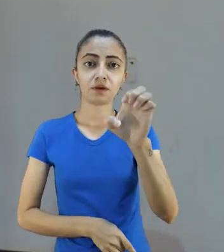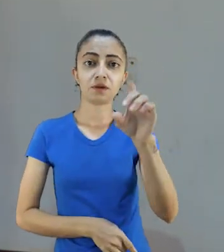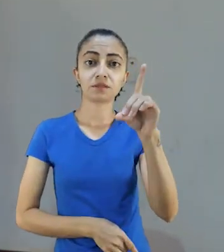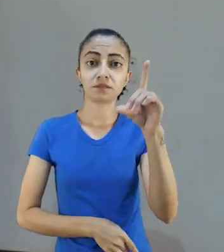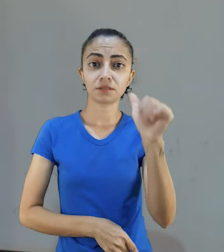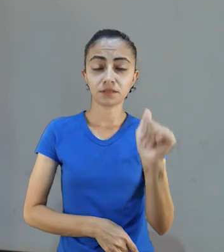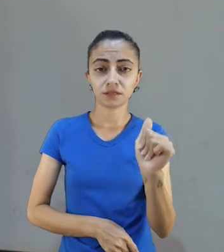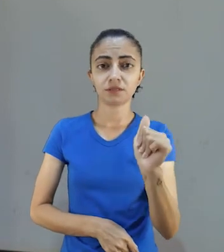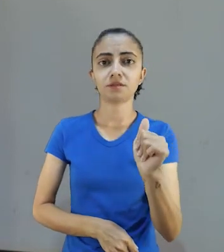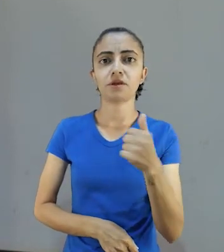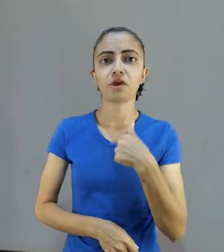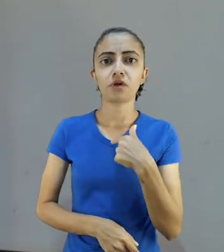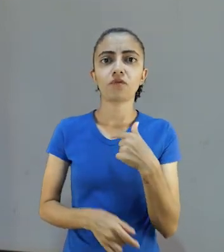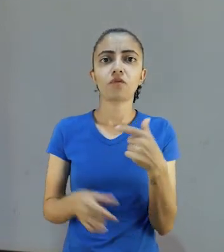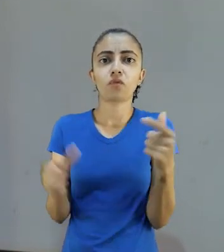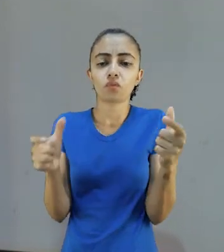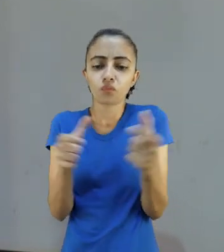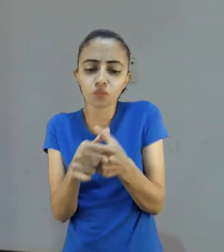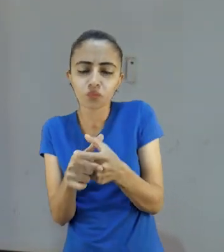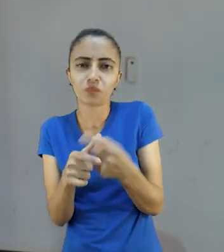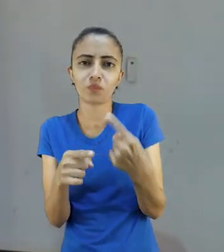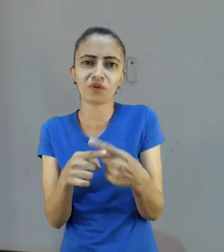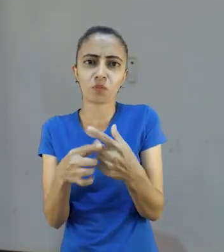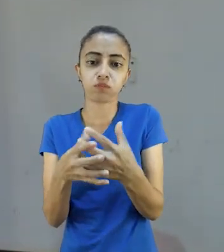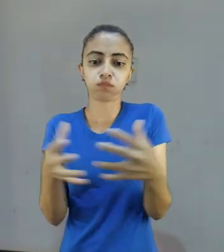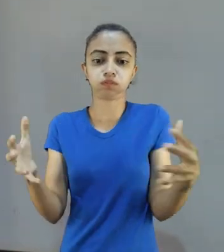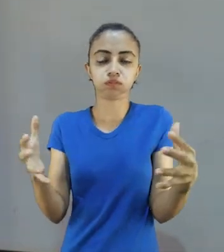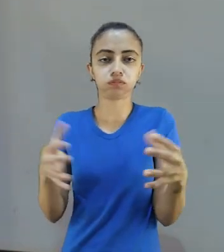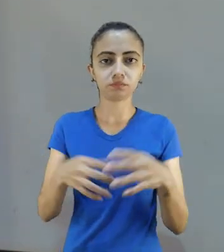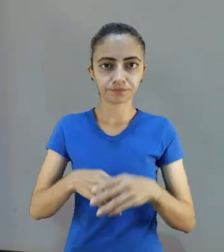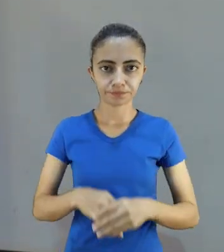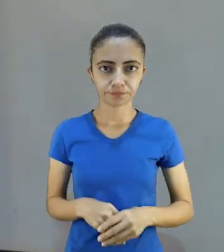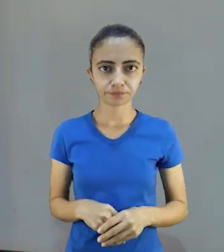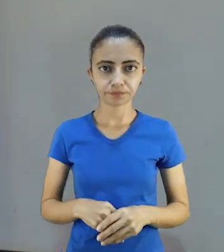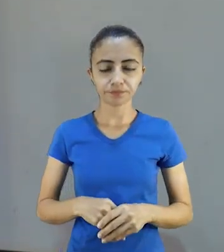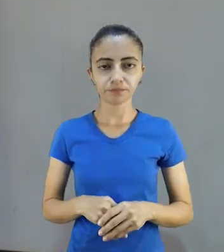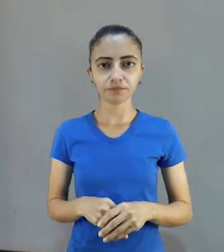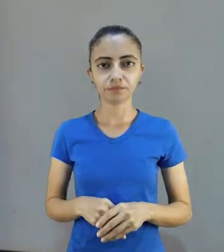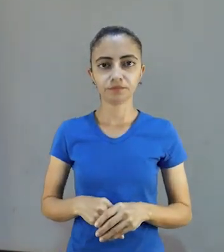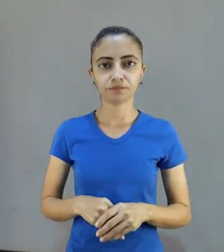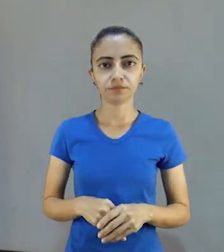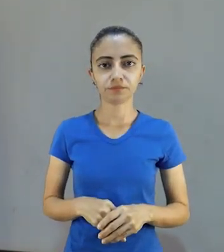Eu vou diminuir porque tá muito grande. Eu vou fazer.